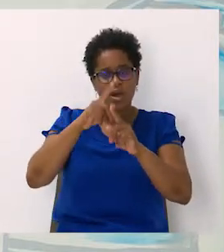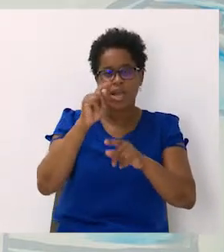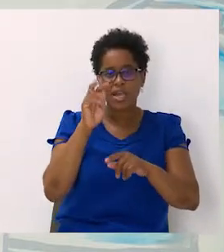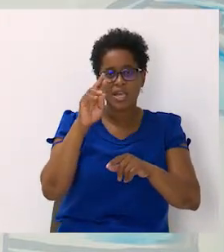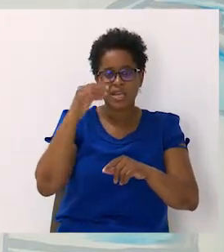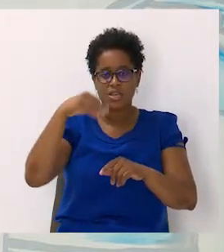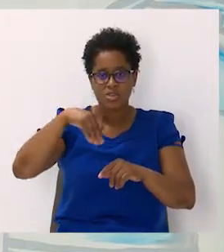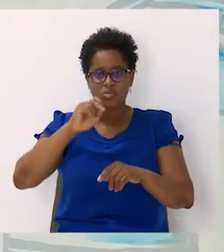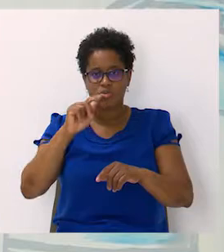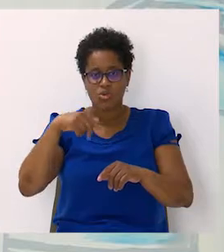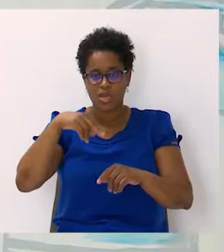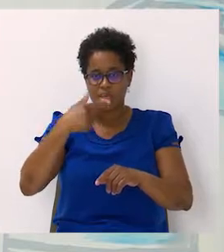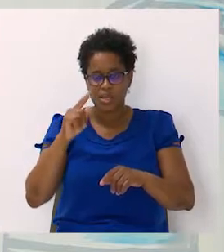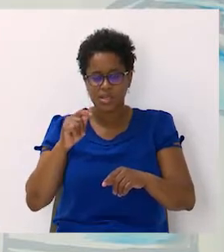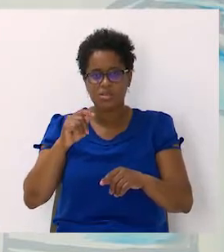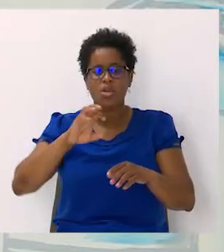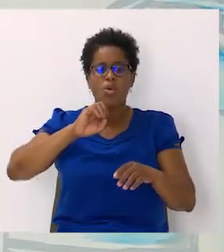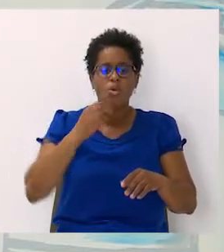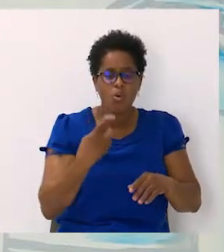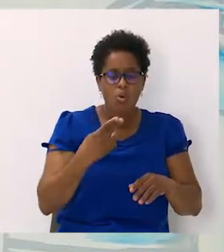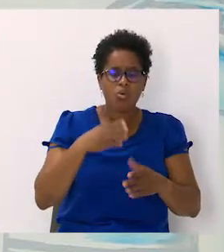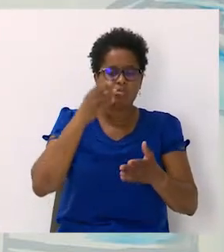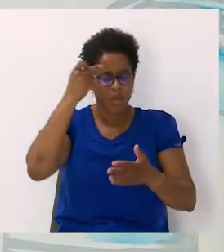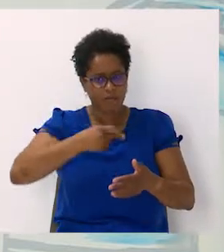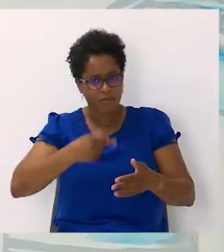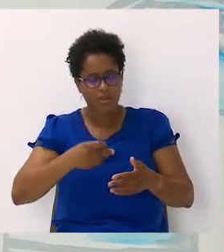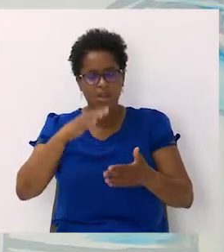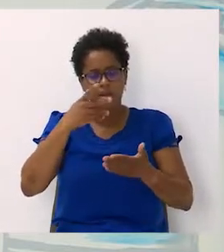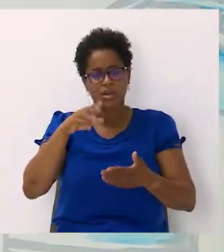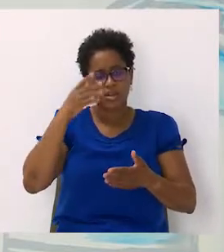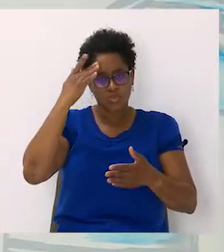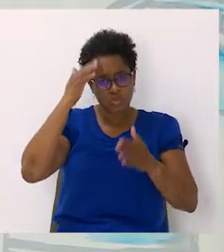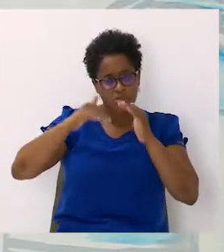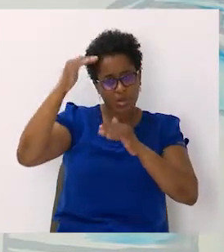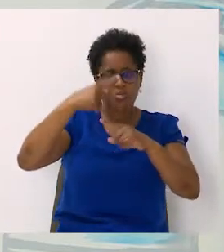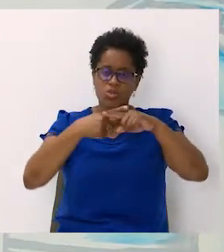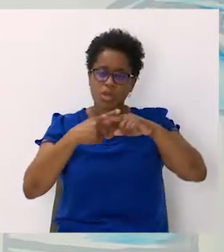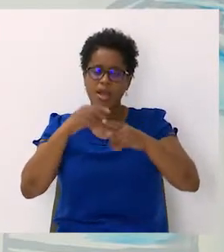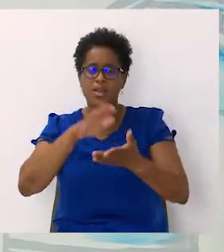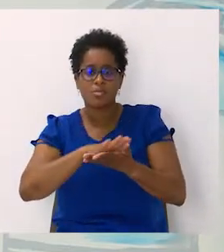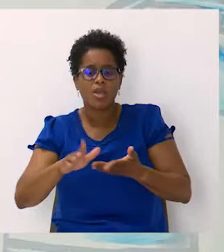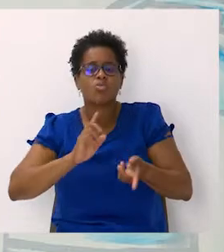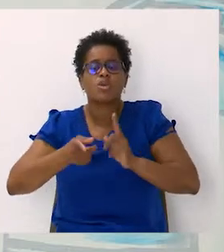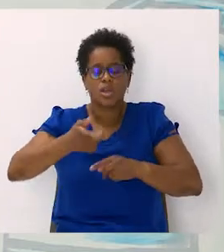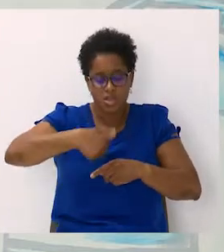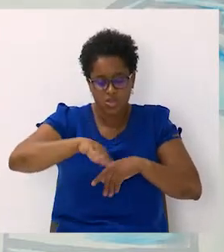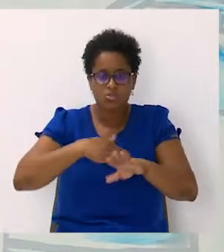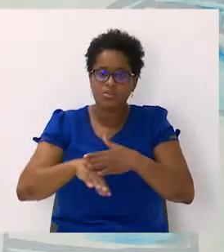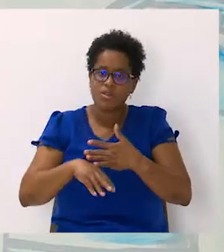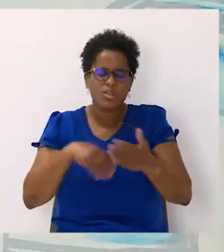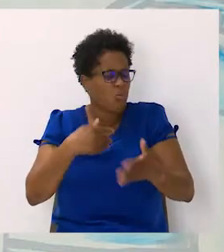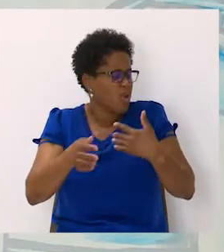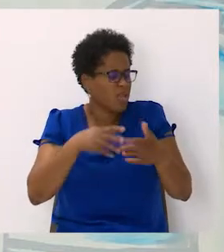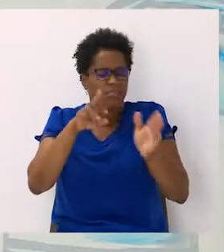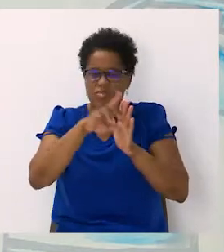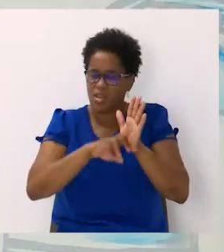expoente? Ou vamos manter expoentes e multiplicar as bases? O que é que vamos fazer? Qualquer uma das